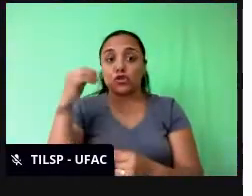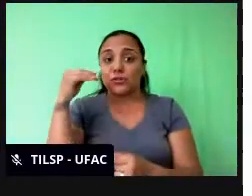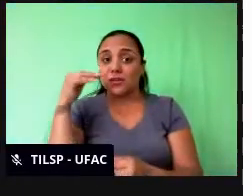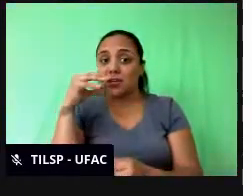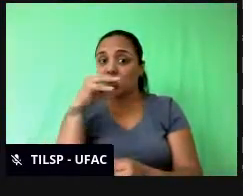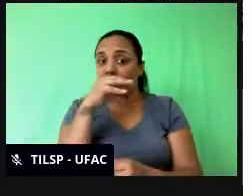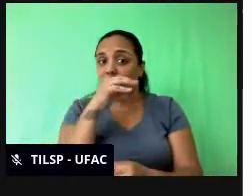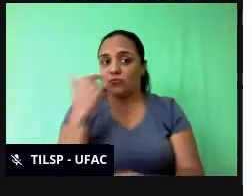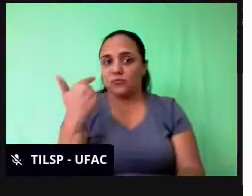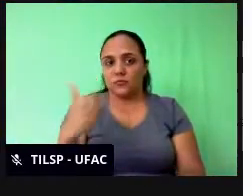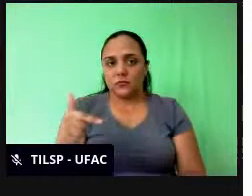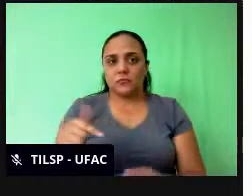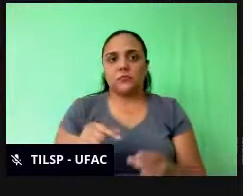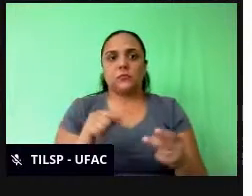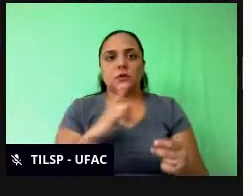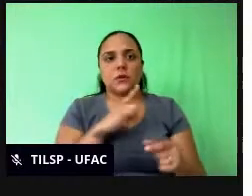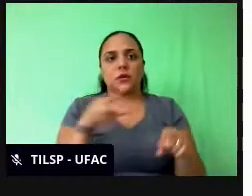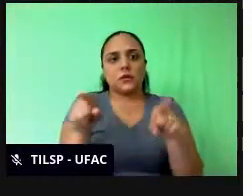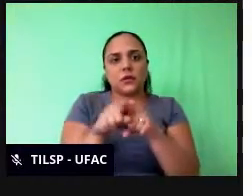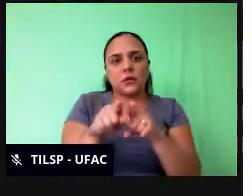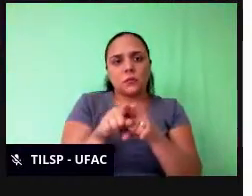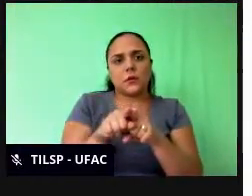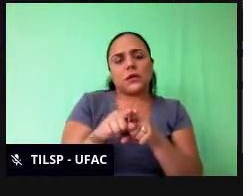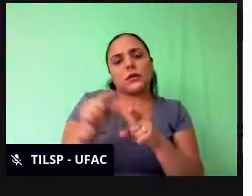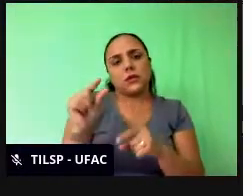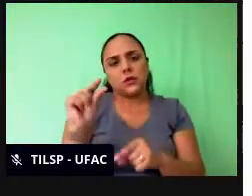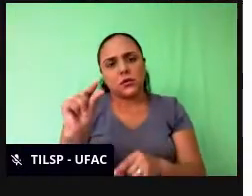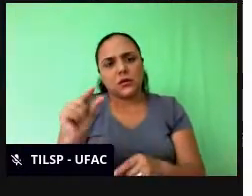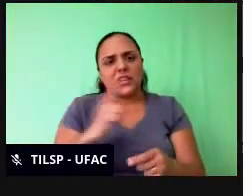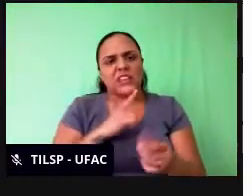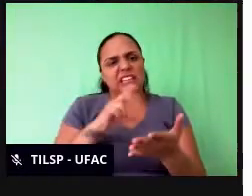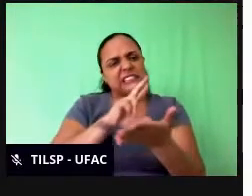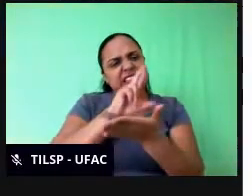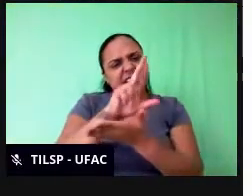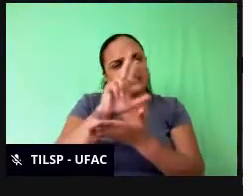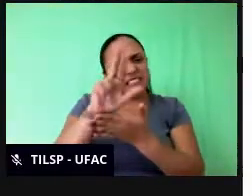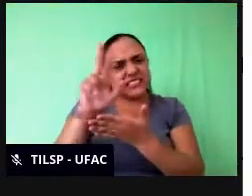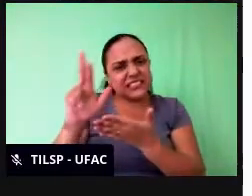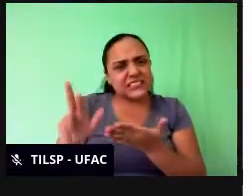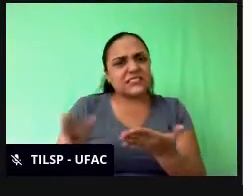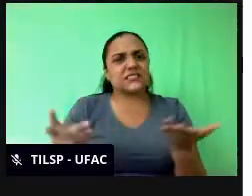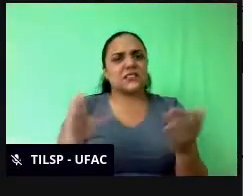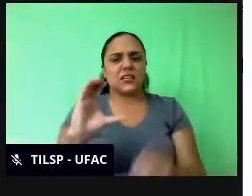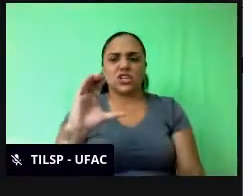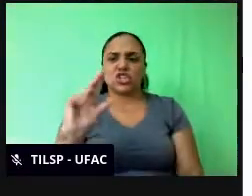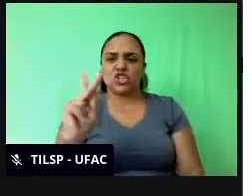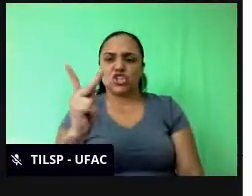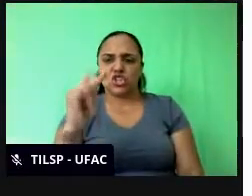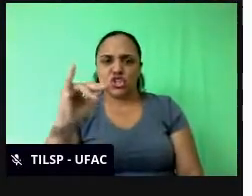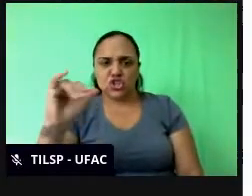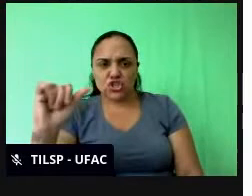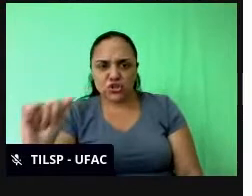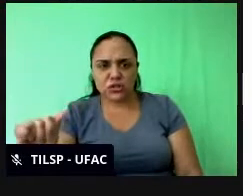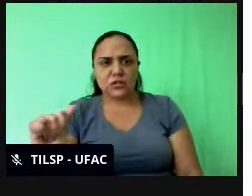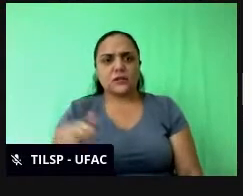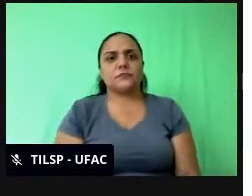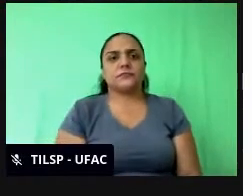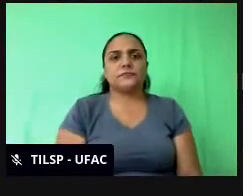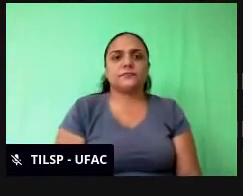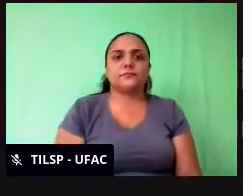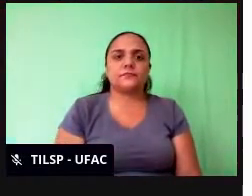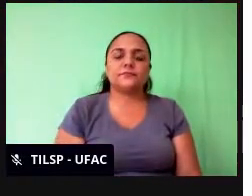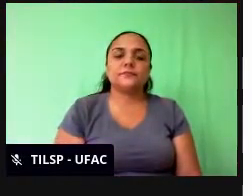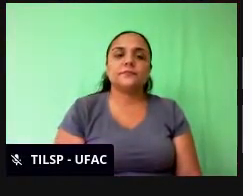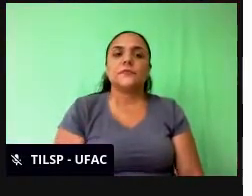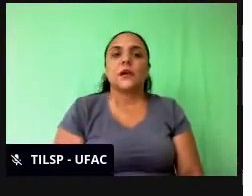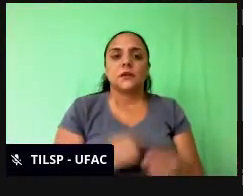na própria semente de linhaça, temos nas nozes, temos também na chia e no óleo de canola.